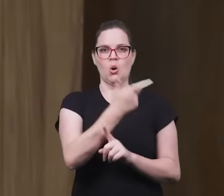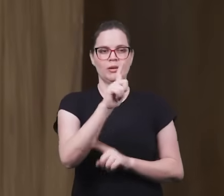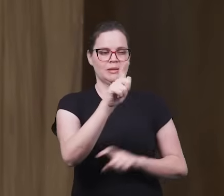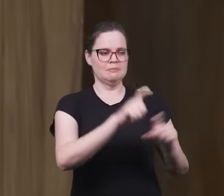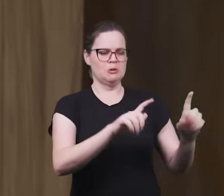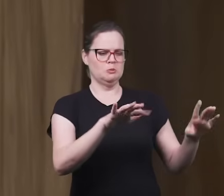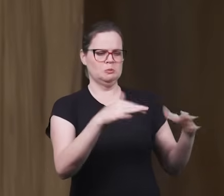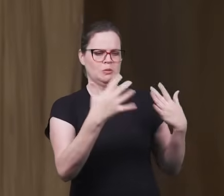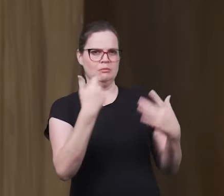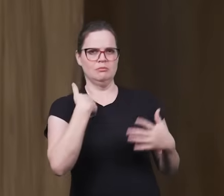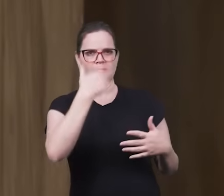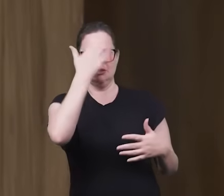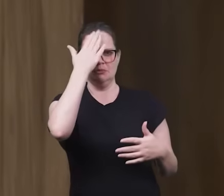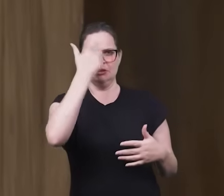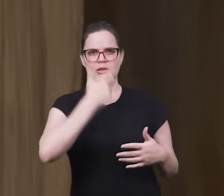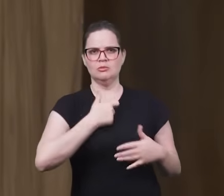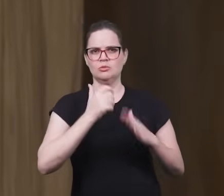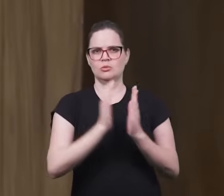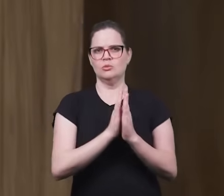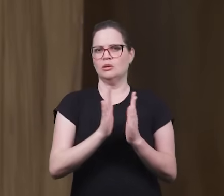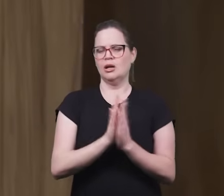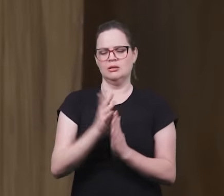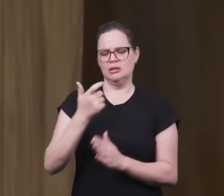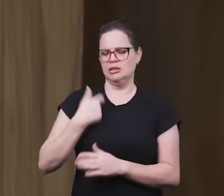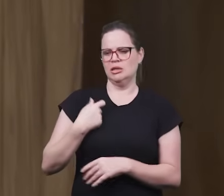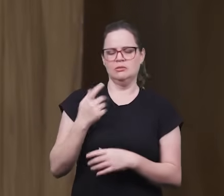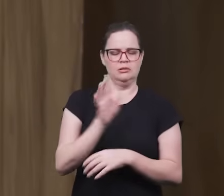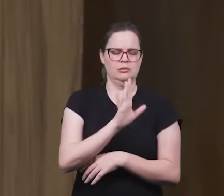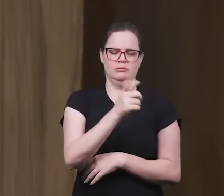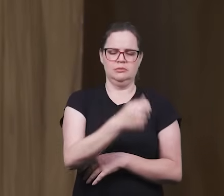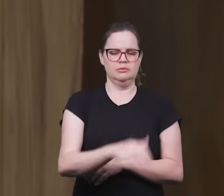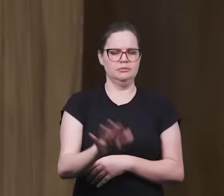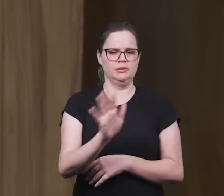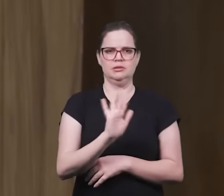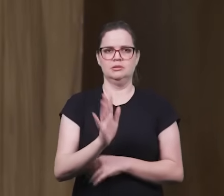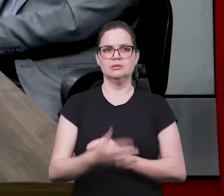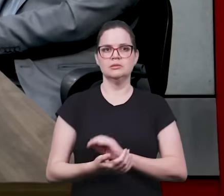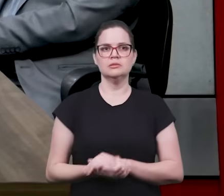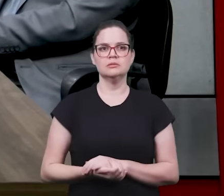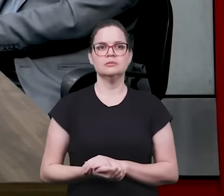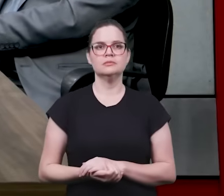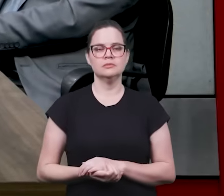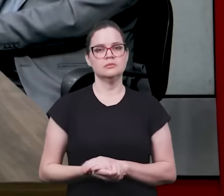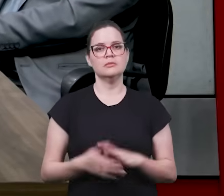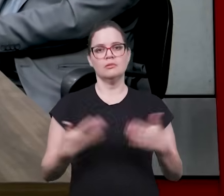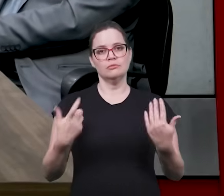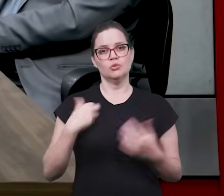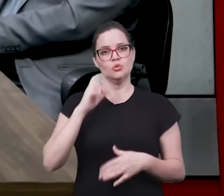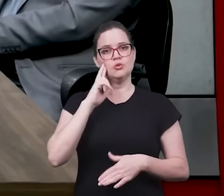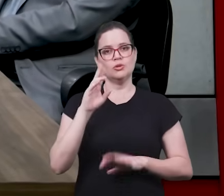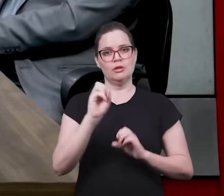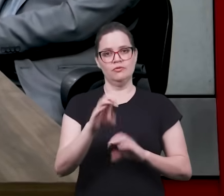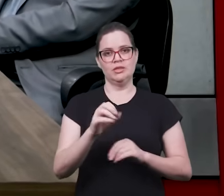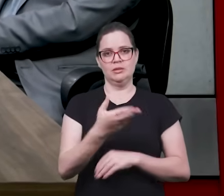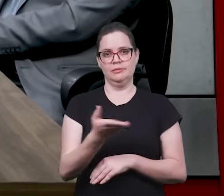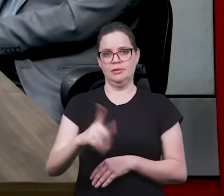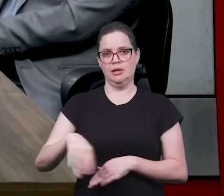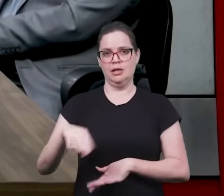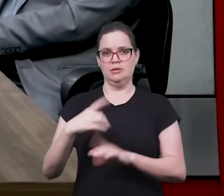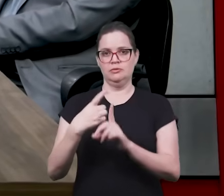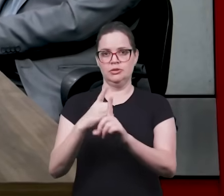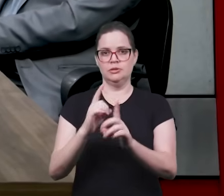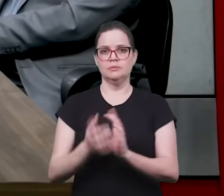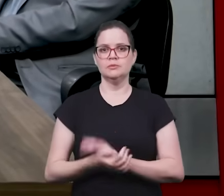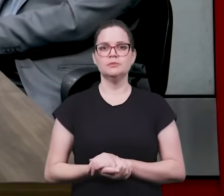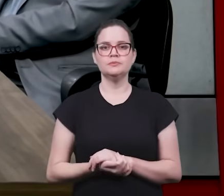vejam que você está orando, que você está buscando ao Senhor. Não há necessidade disso. O Senhor estava querendo mostrar exatamente isso.